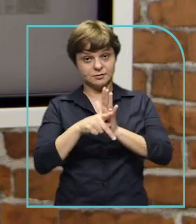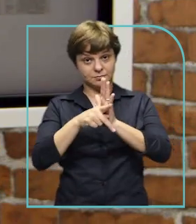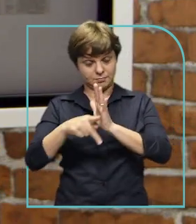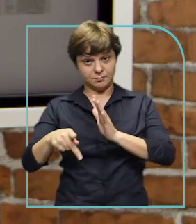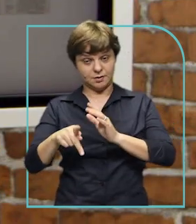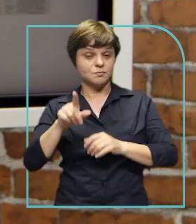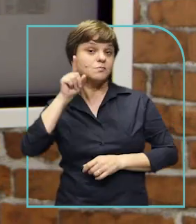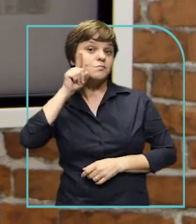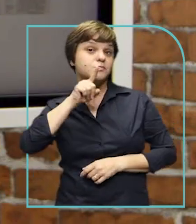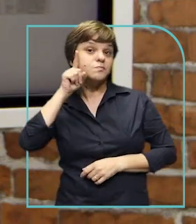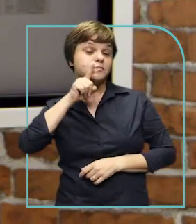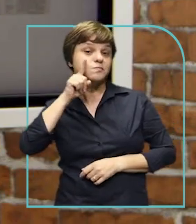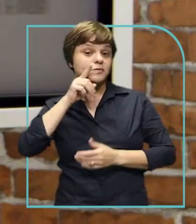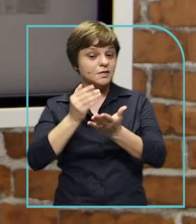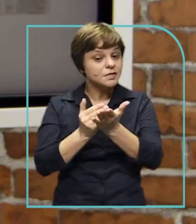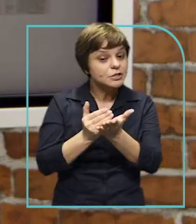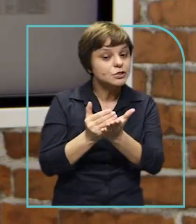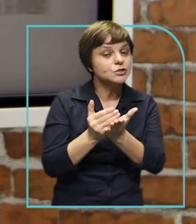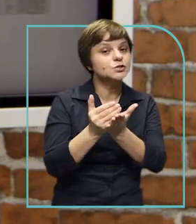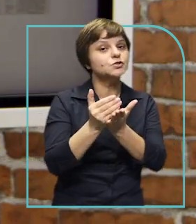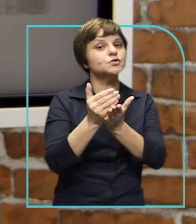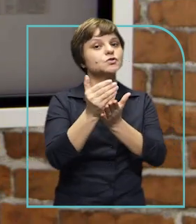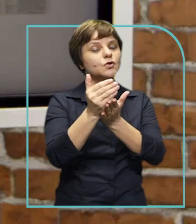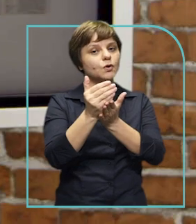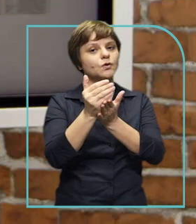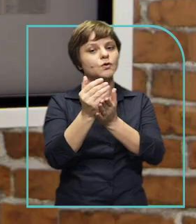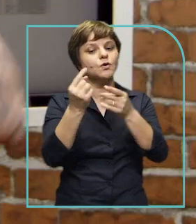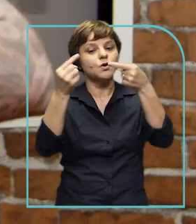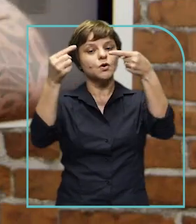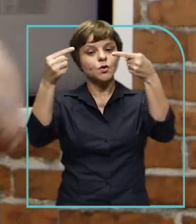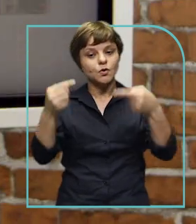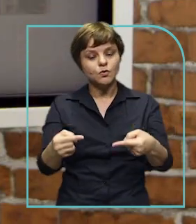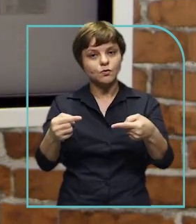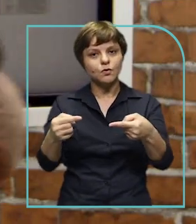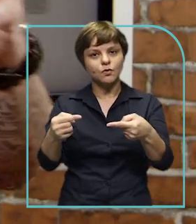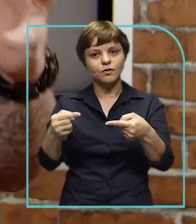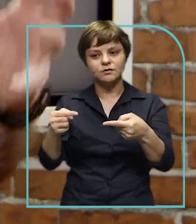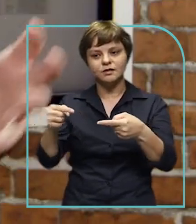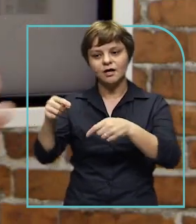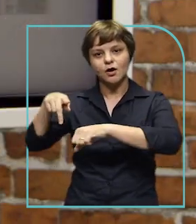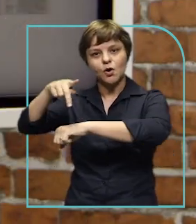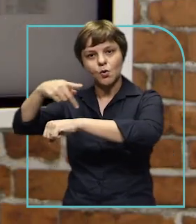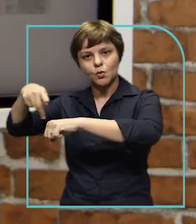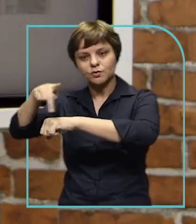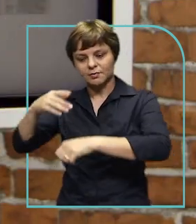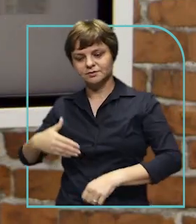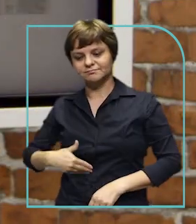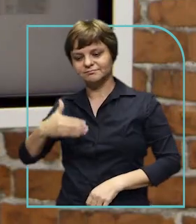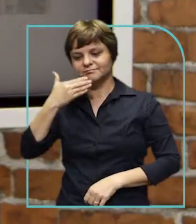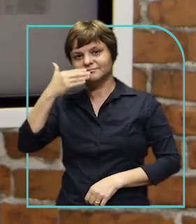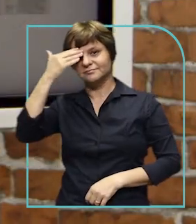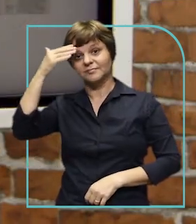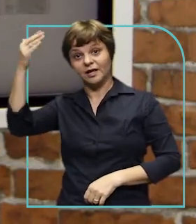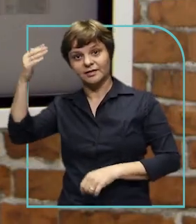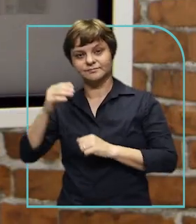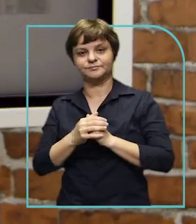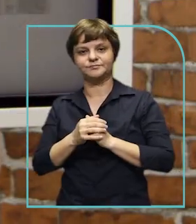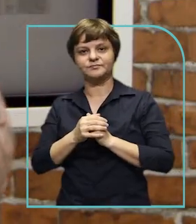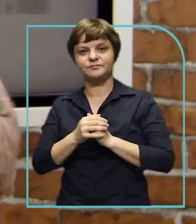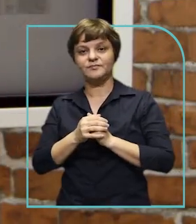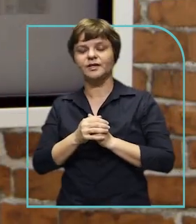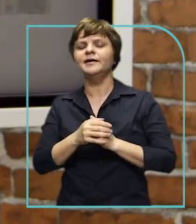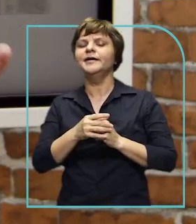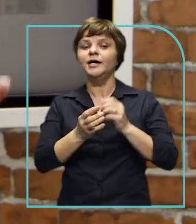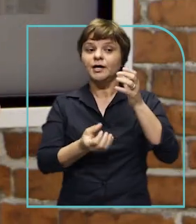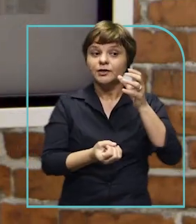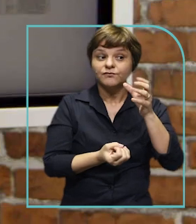George W. Bush iniciou, né, contra o mundo árabe. Os Estados Unidos, ele cria